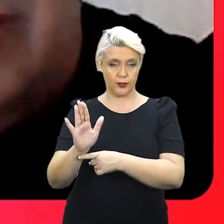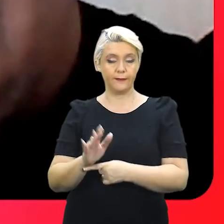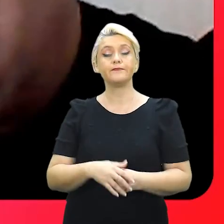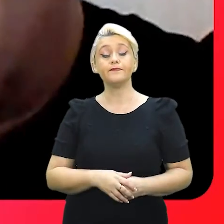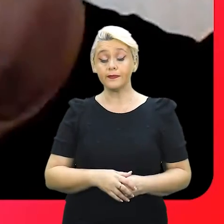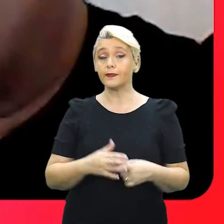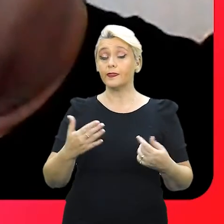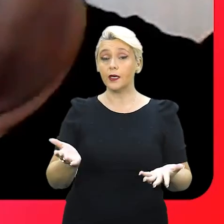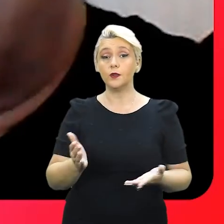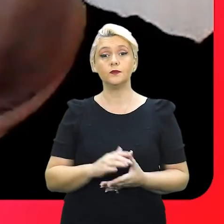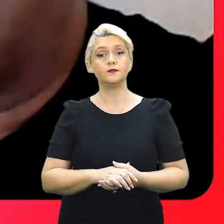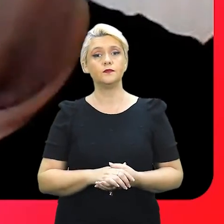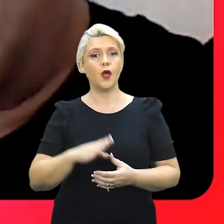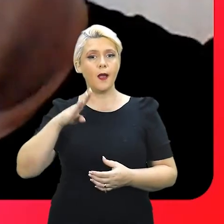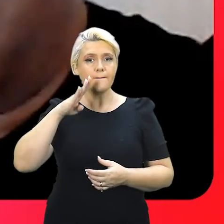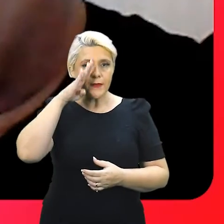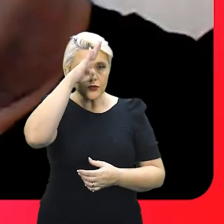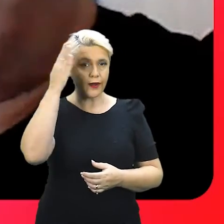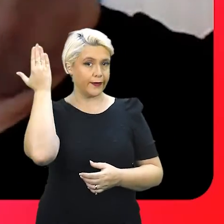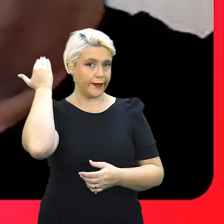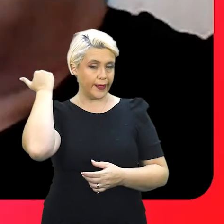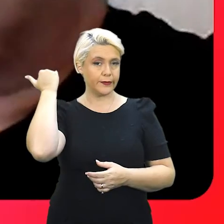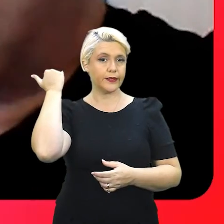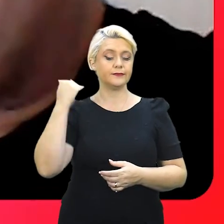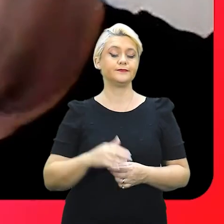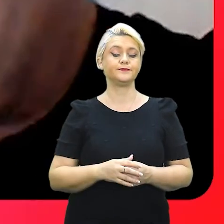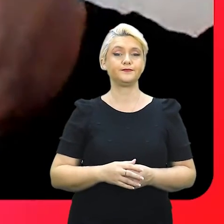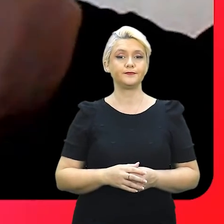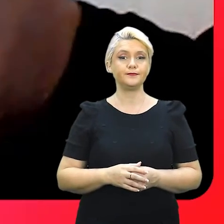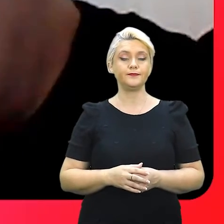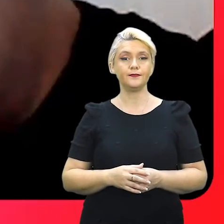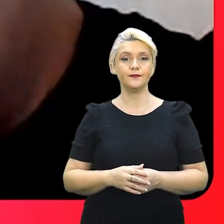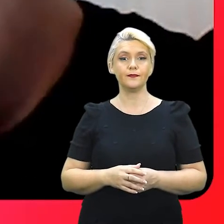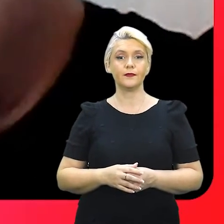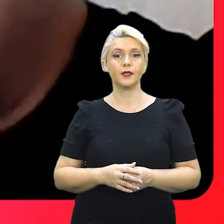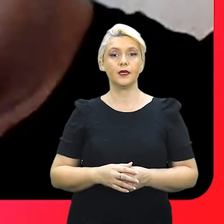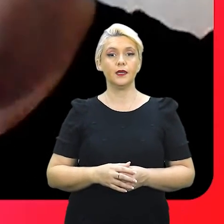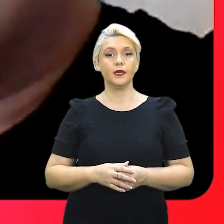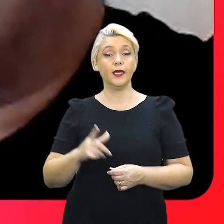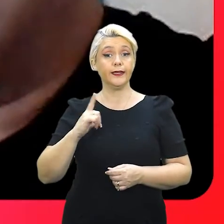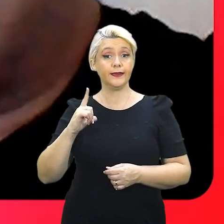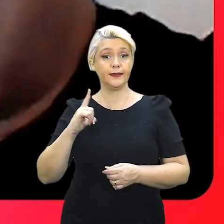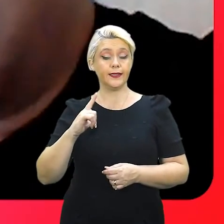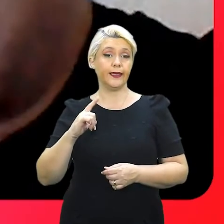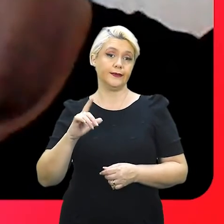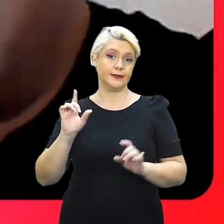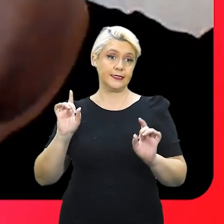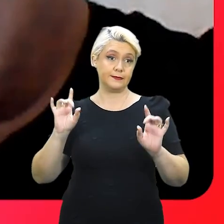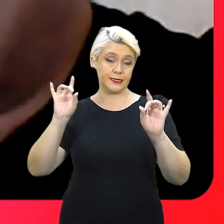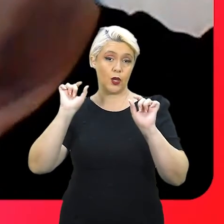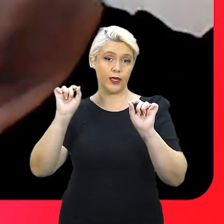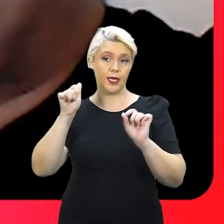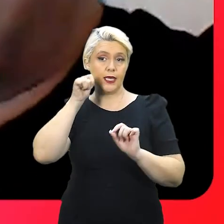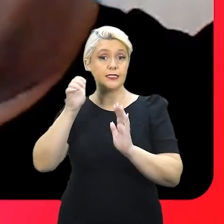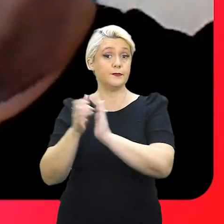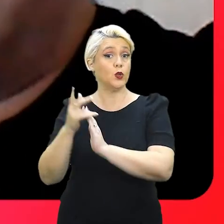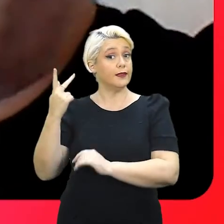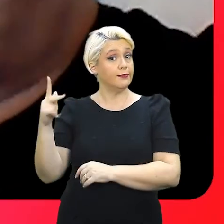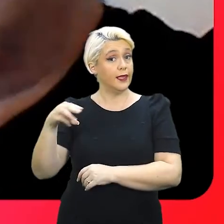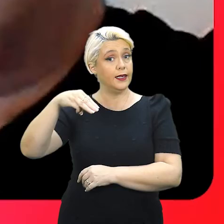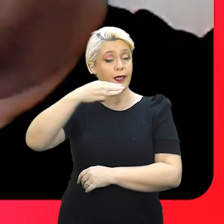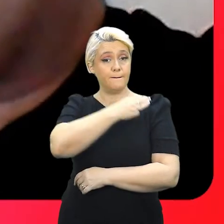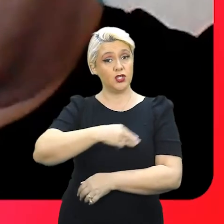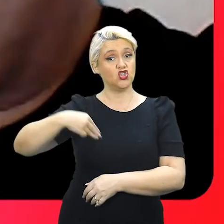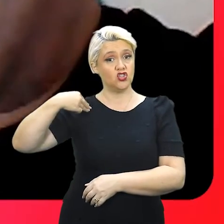Então, o Bolsonaro, por ter ele, especialmente a mulher dele, a Michele,